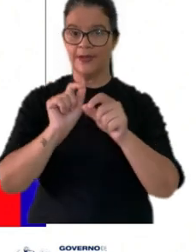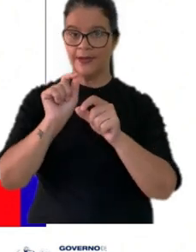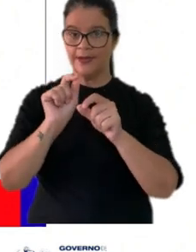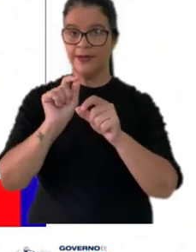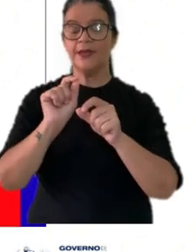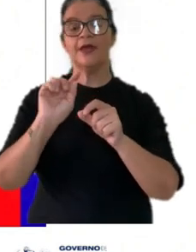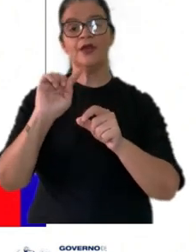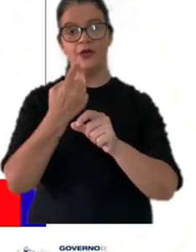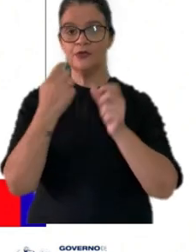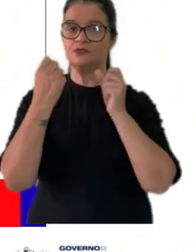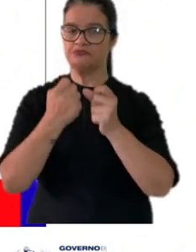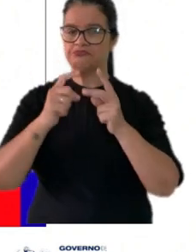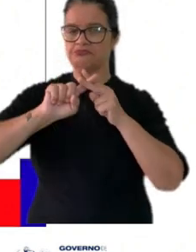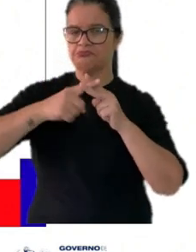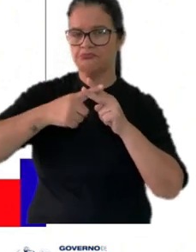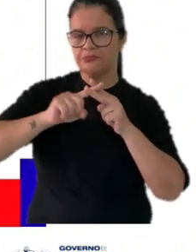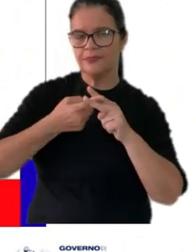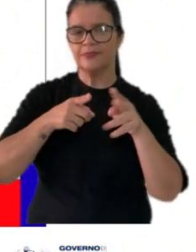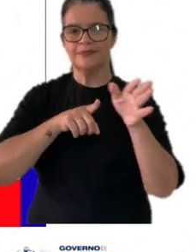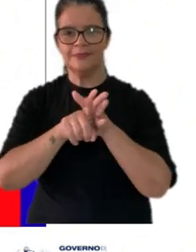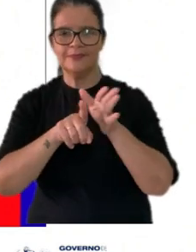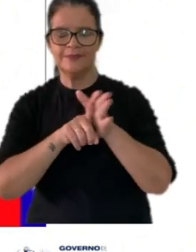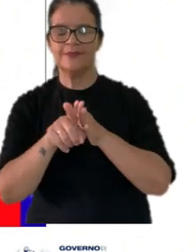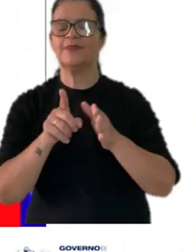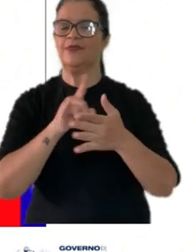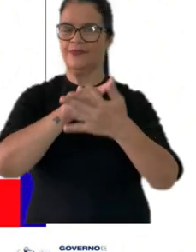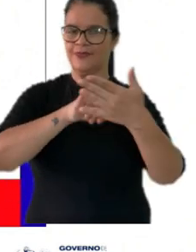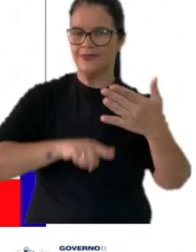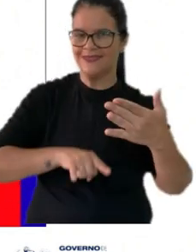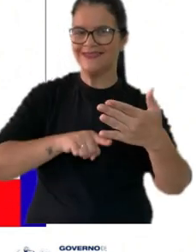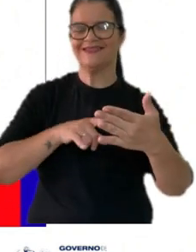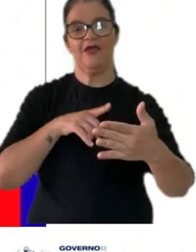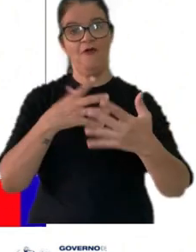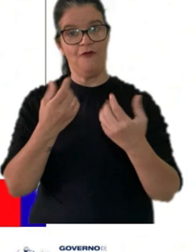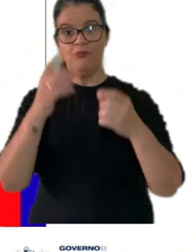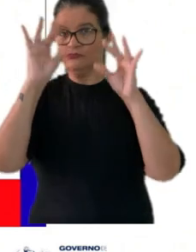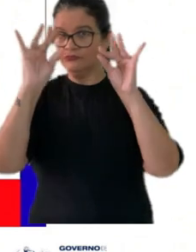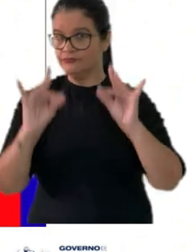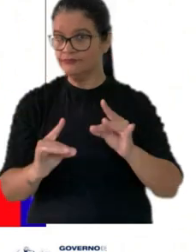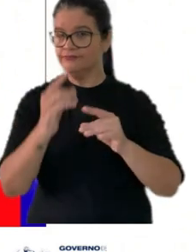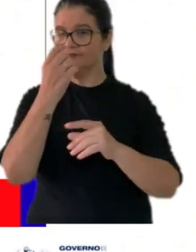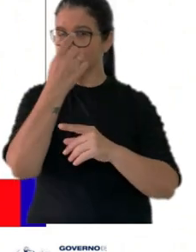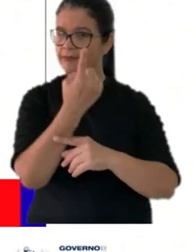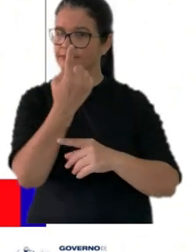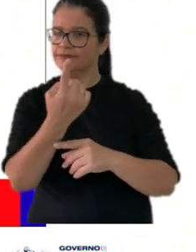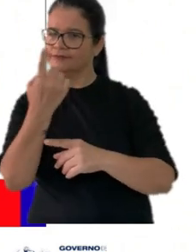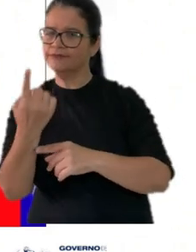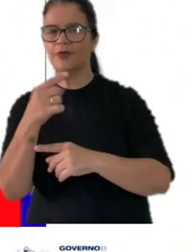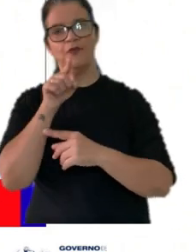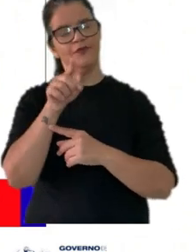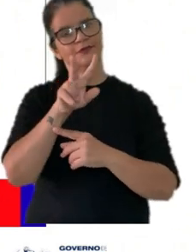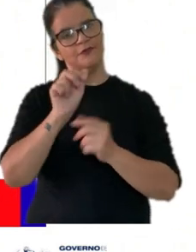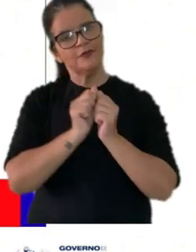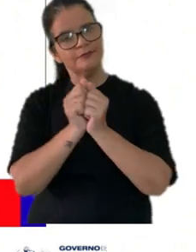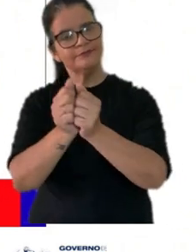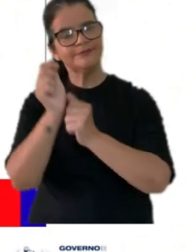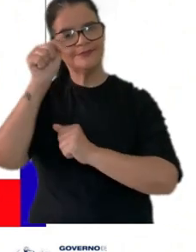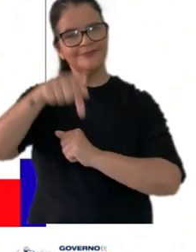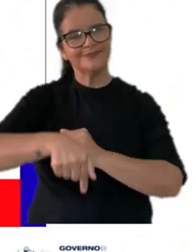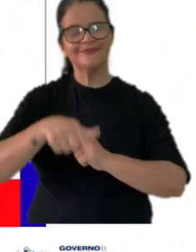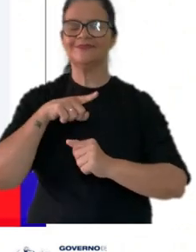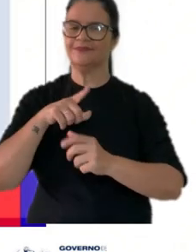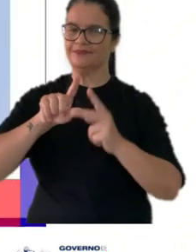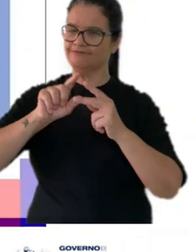corrigir as questões do simulado vamos detalhar uma a uma e você nos acompanha aqui nesta